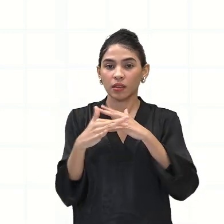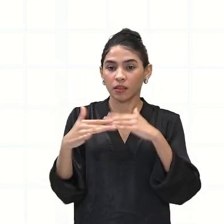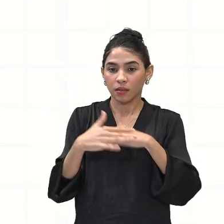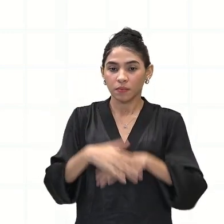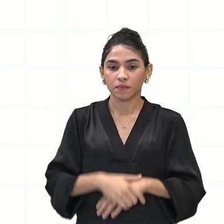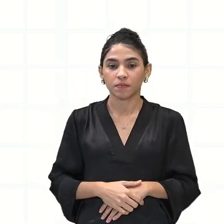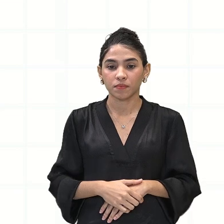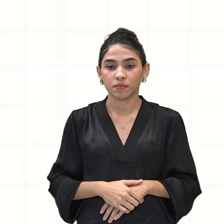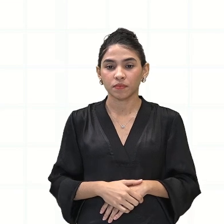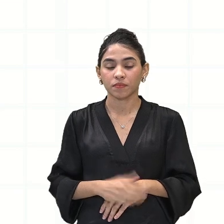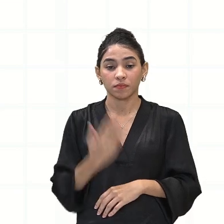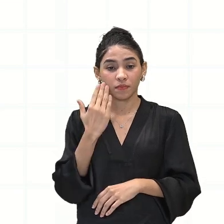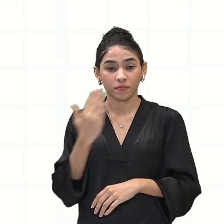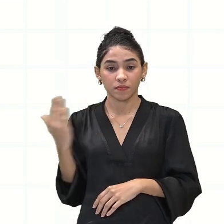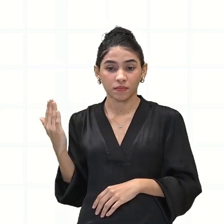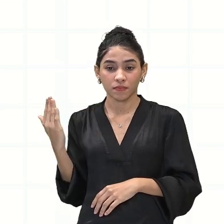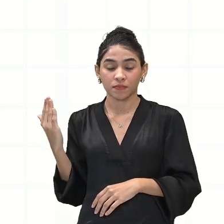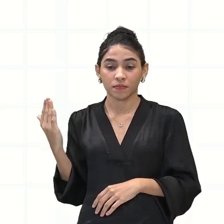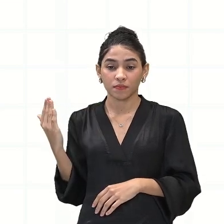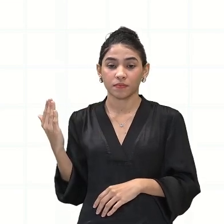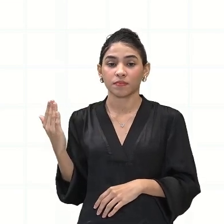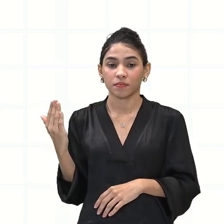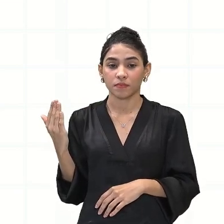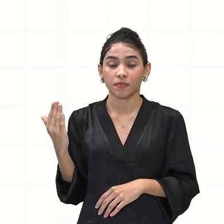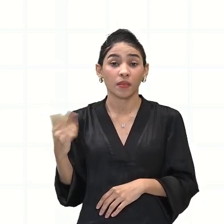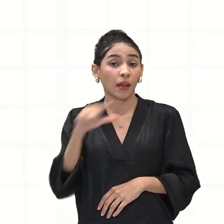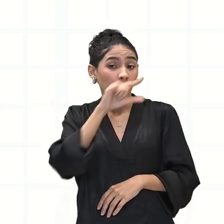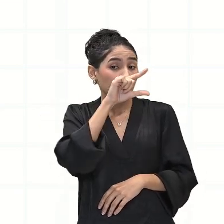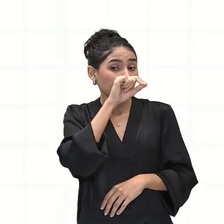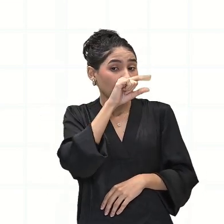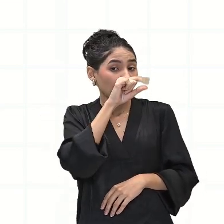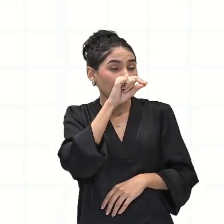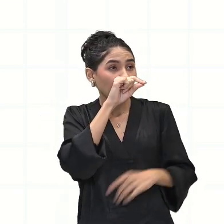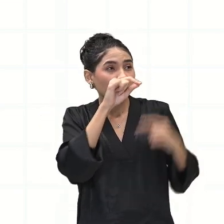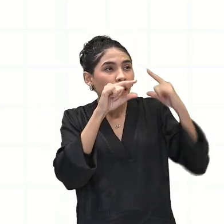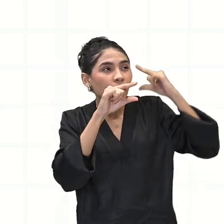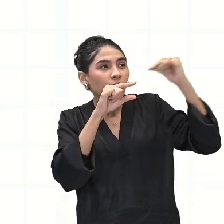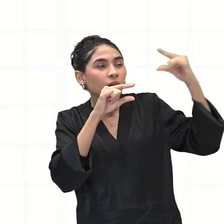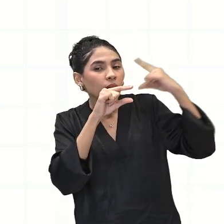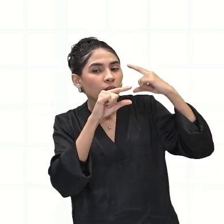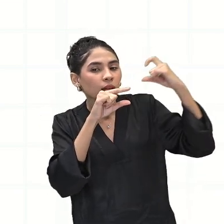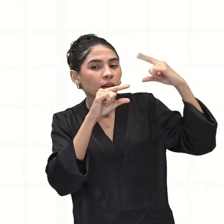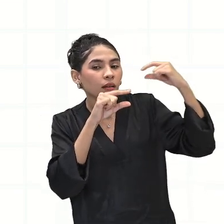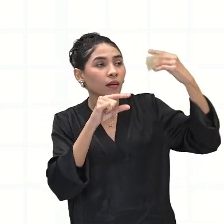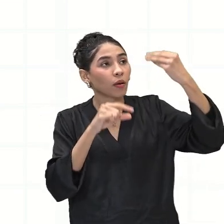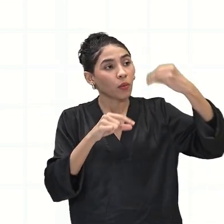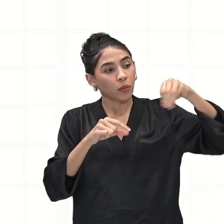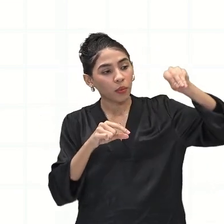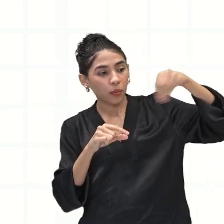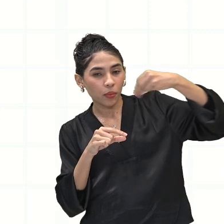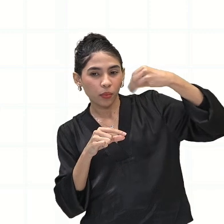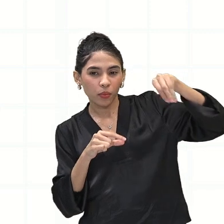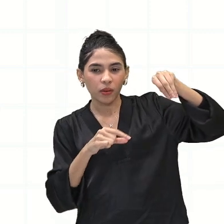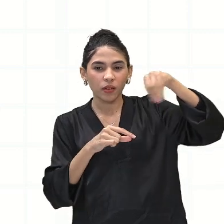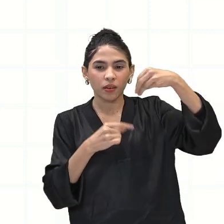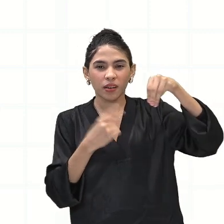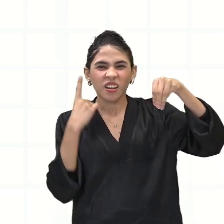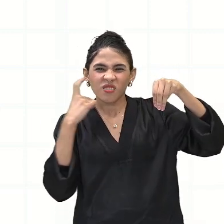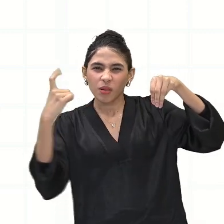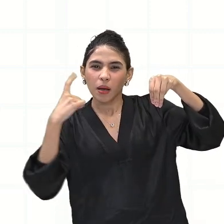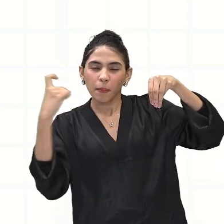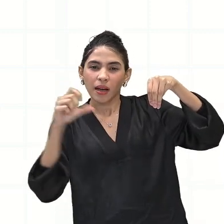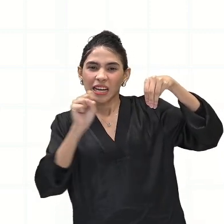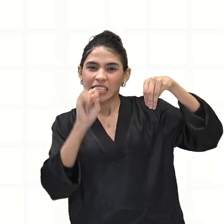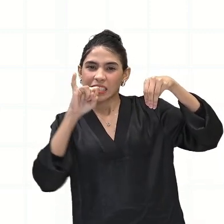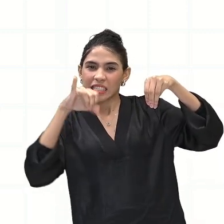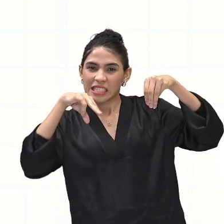Lisboa, um poema bastante bonitinho, em que fala que essa andorinha ouviu o som, foi lá com o sino, só que como o sino é barulhento, dá para ouvir ele basicamente em